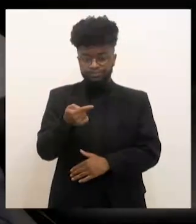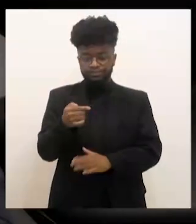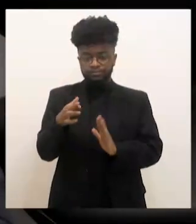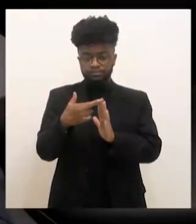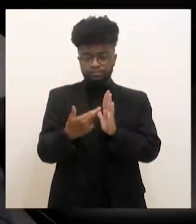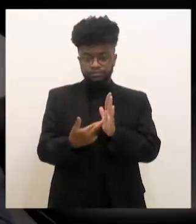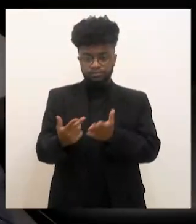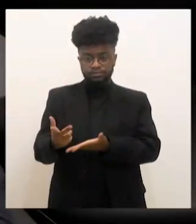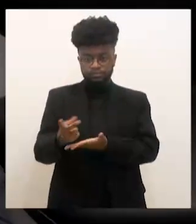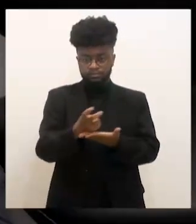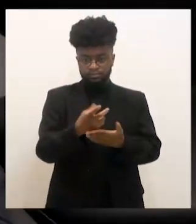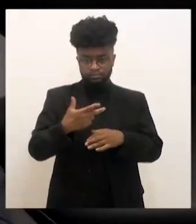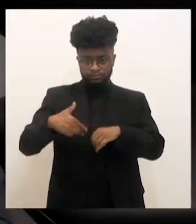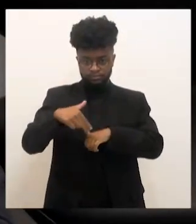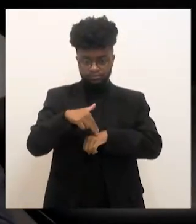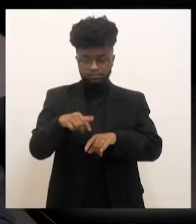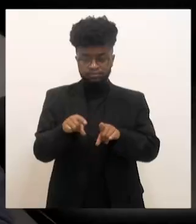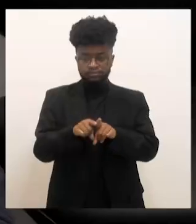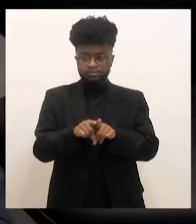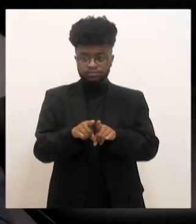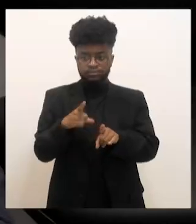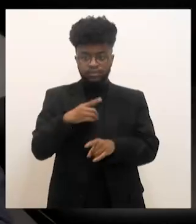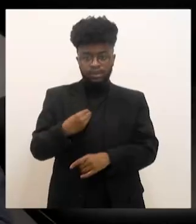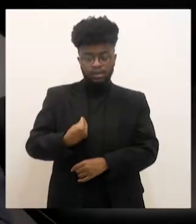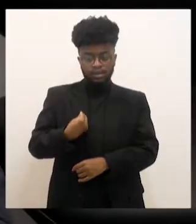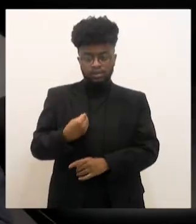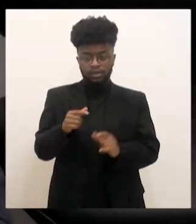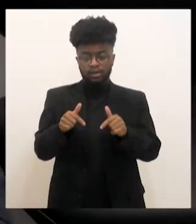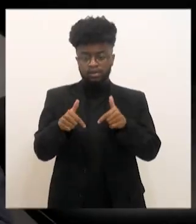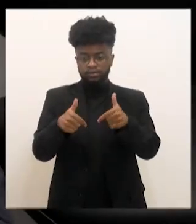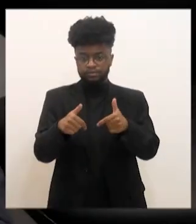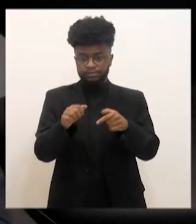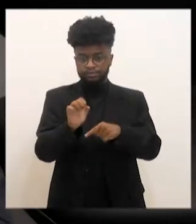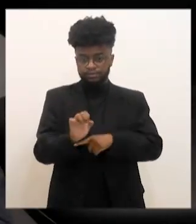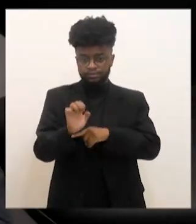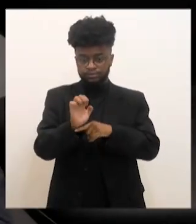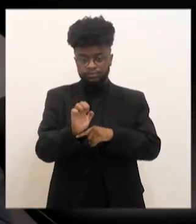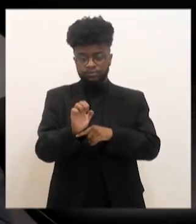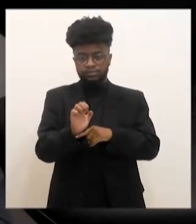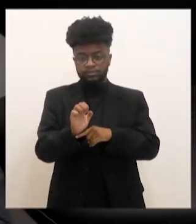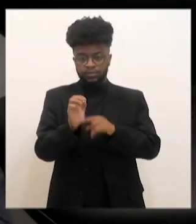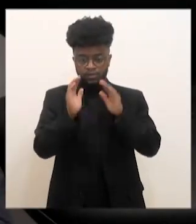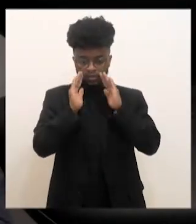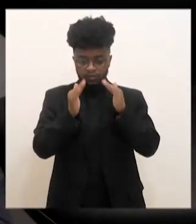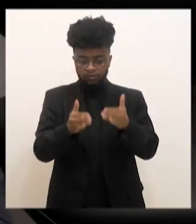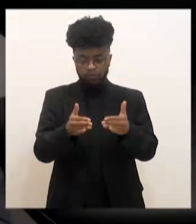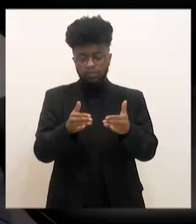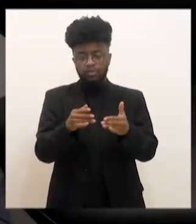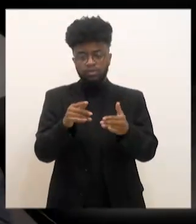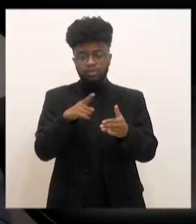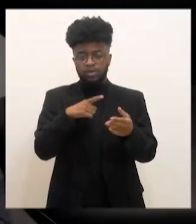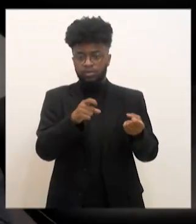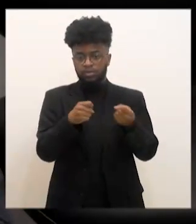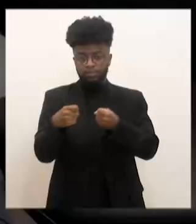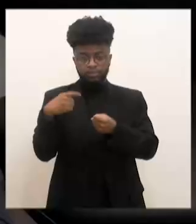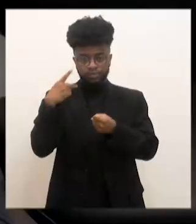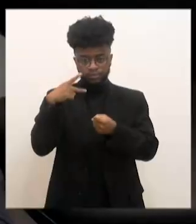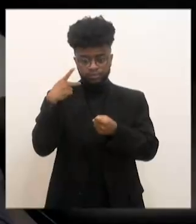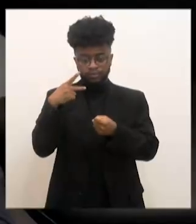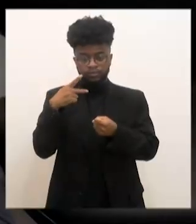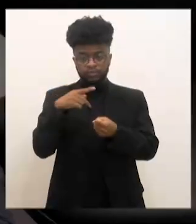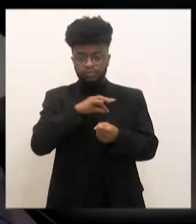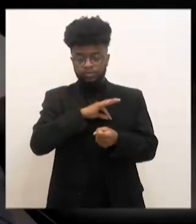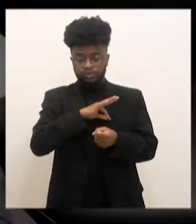Tributário Nacional, a existência de uma atividade estatal específica e divisível de poder de polícia e prestação de serviço